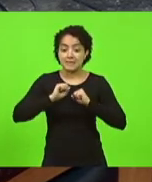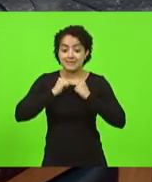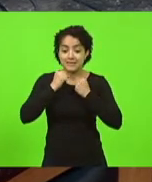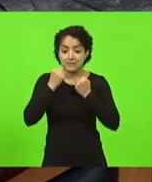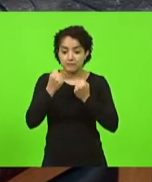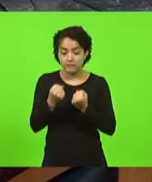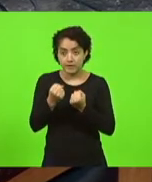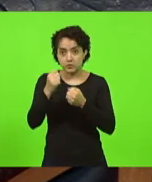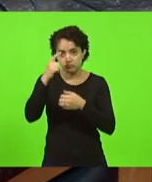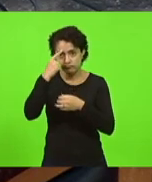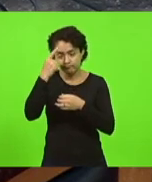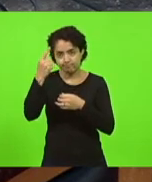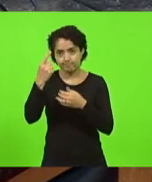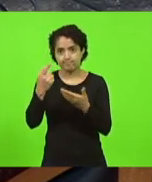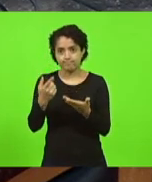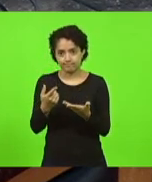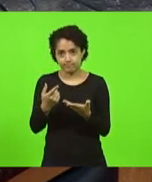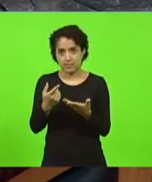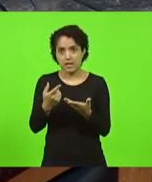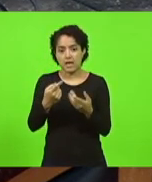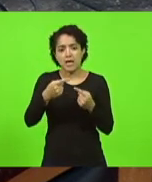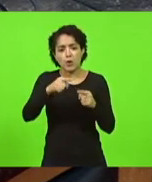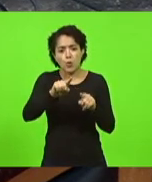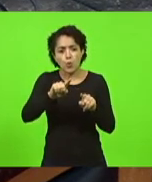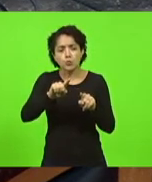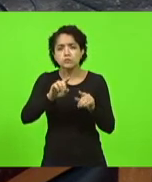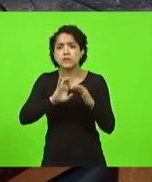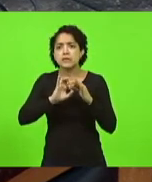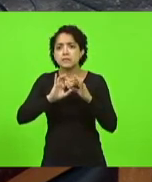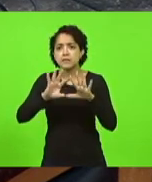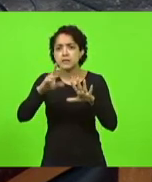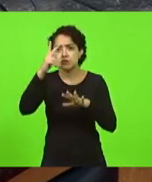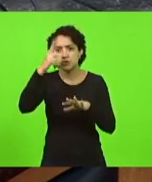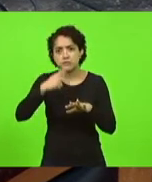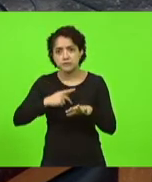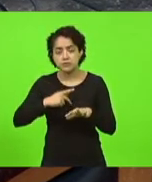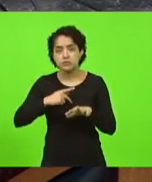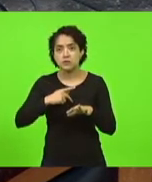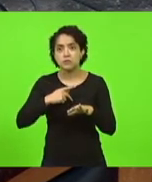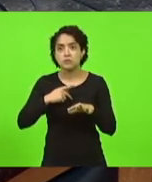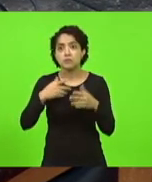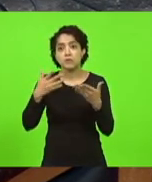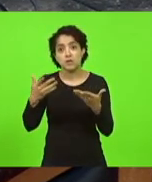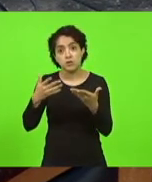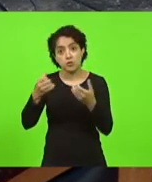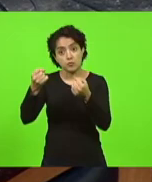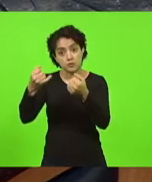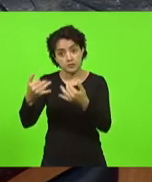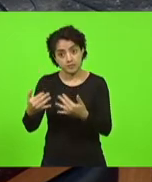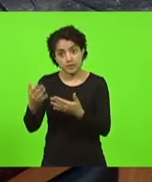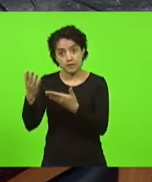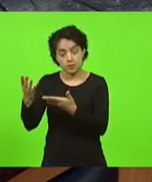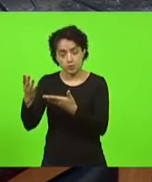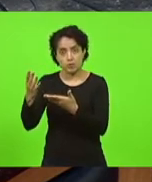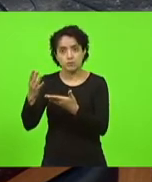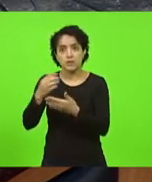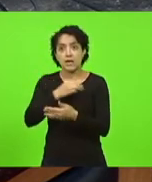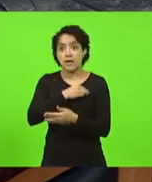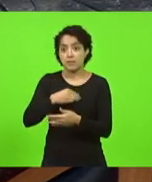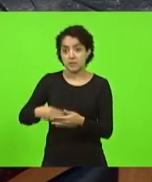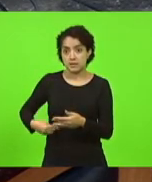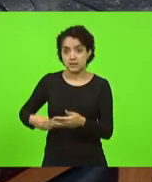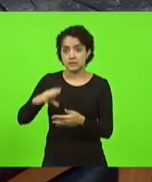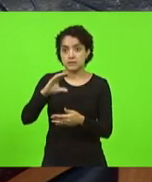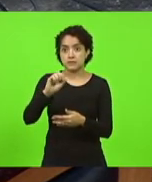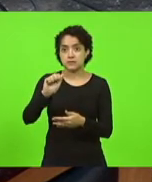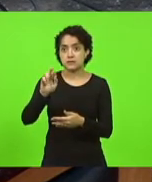de que a medida fere a liberdade individual, como bem ressaltou a ministra Carmen Lúcia, a